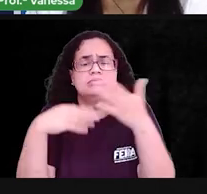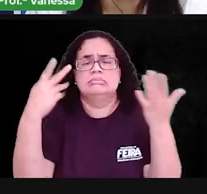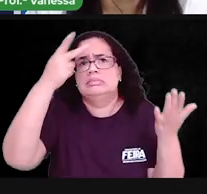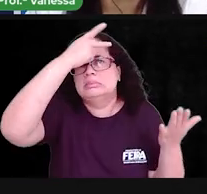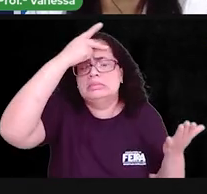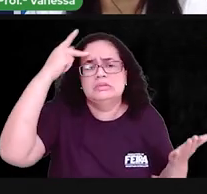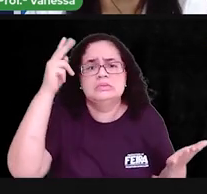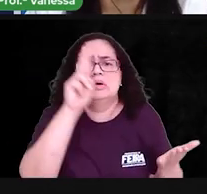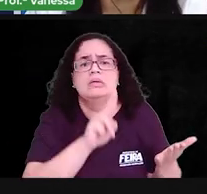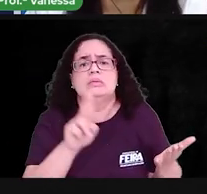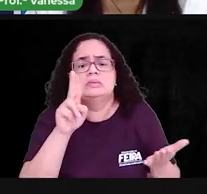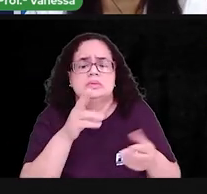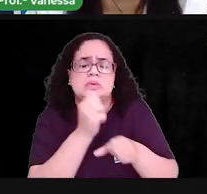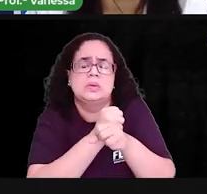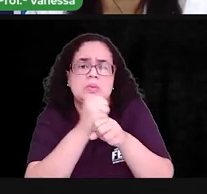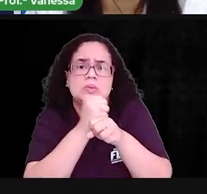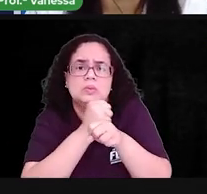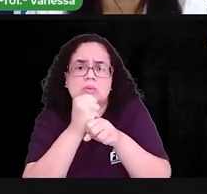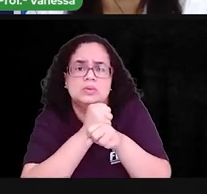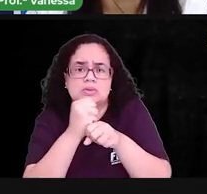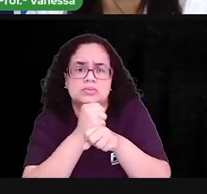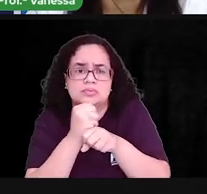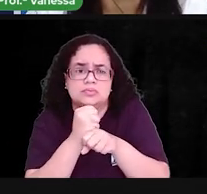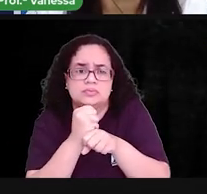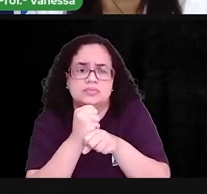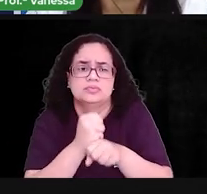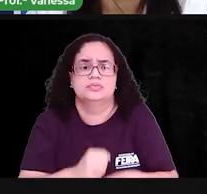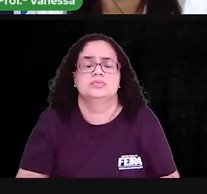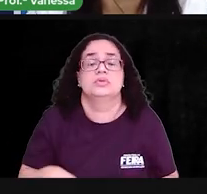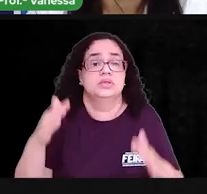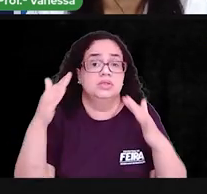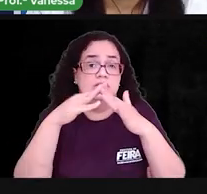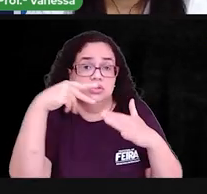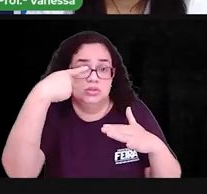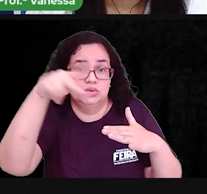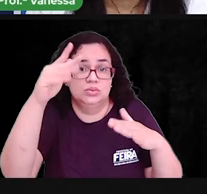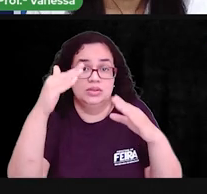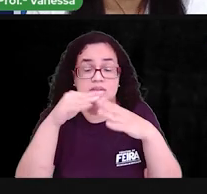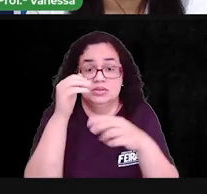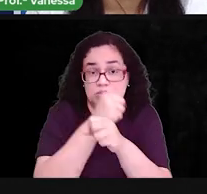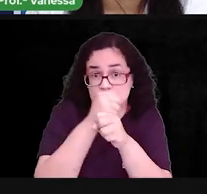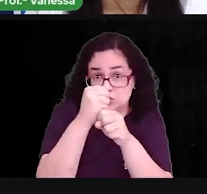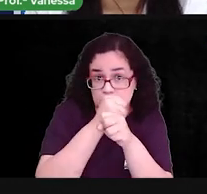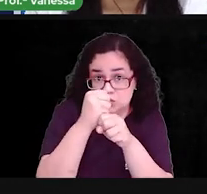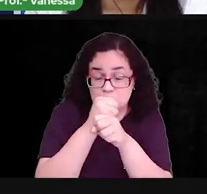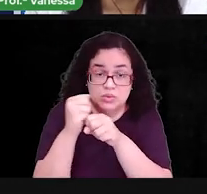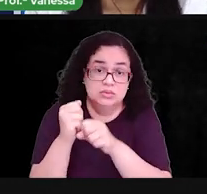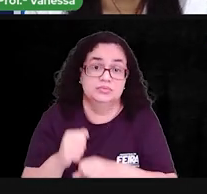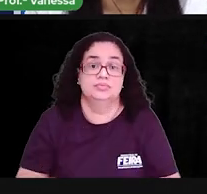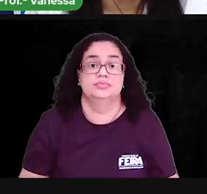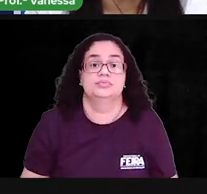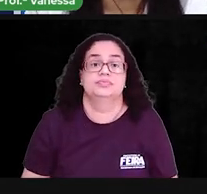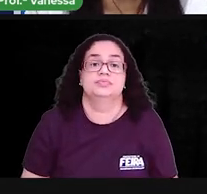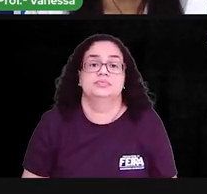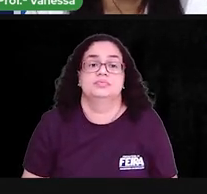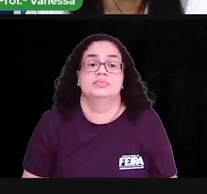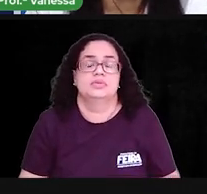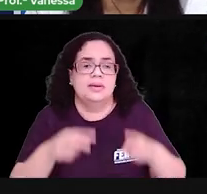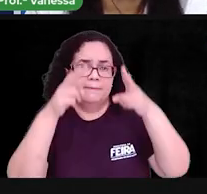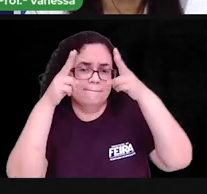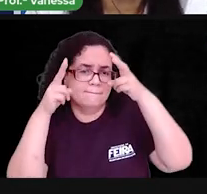anual Ou seja quando de energia foi consumido em sua casa durante um ano